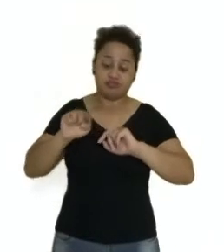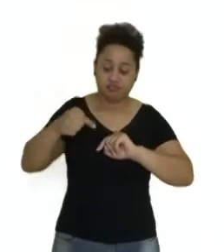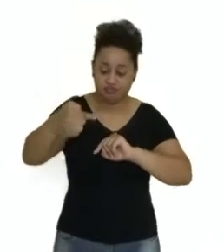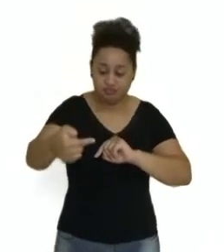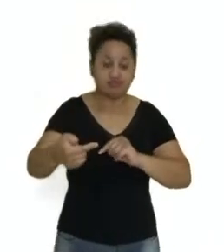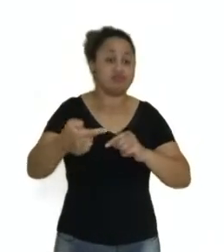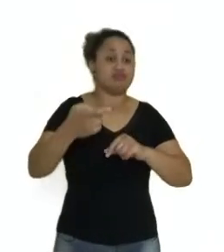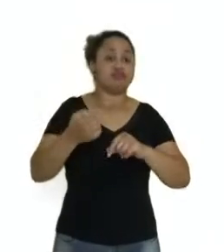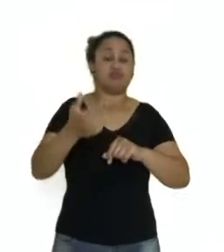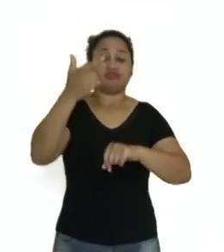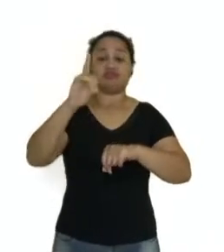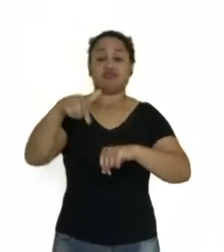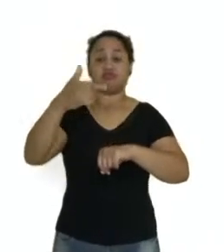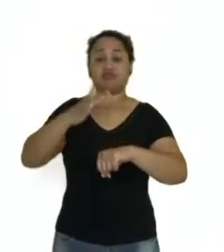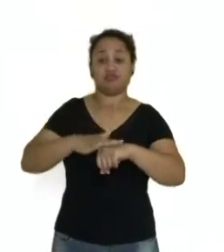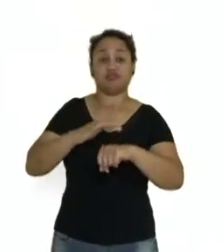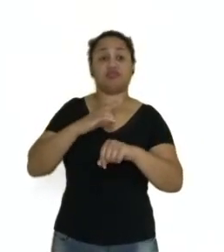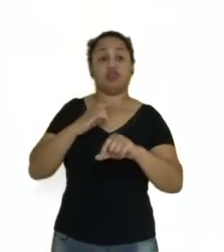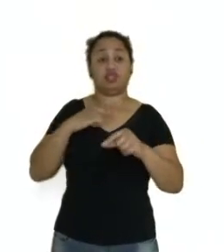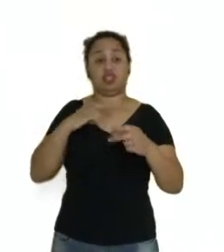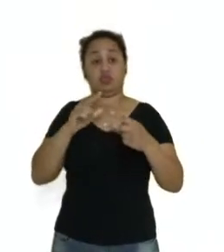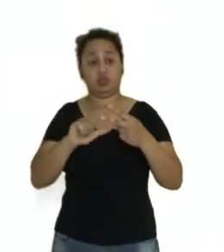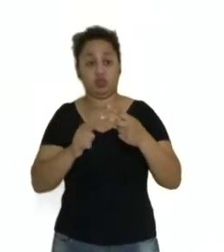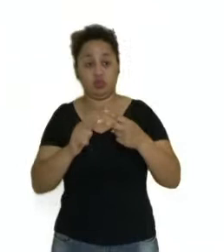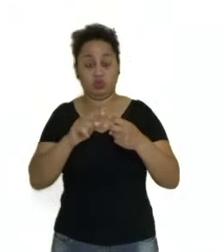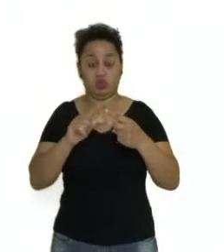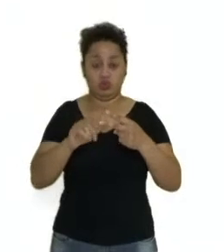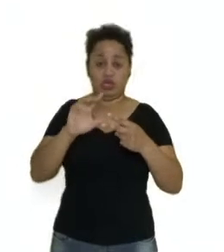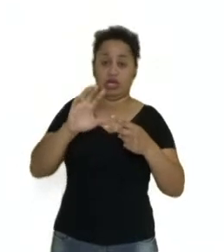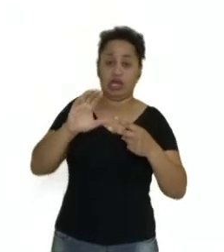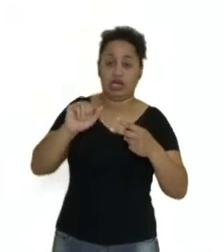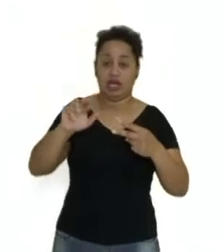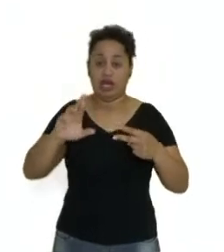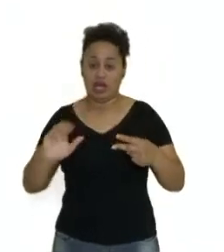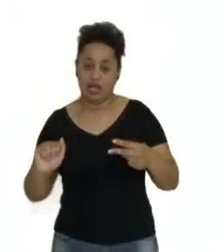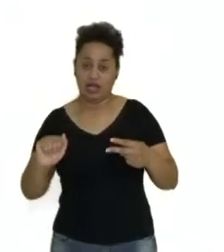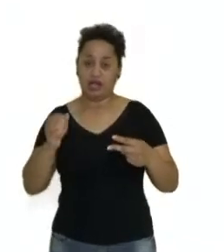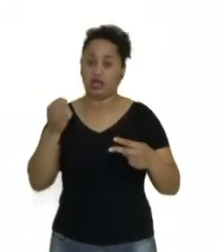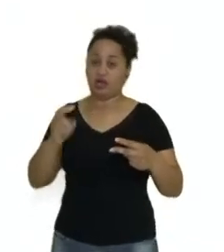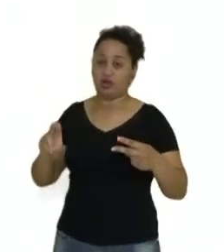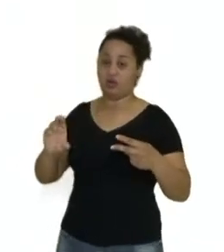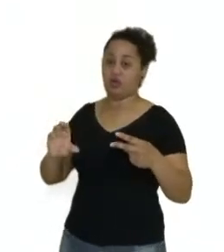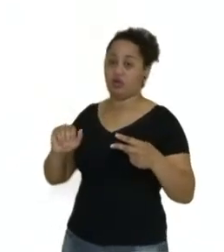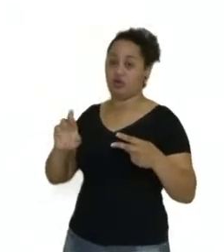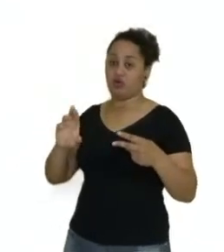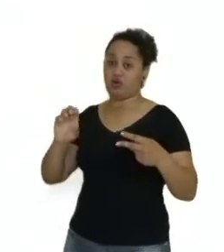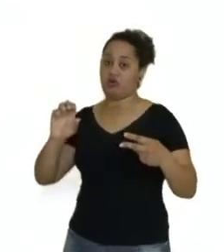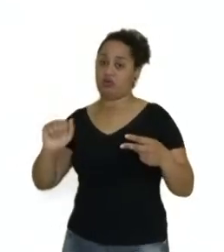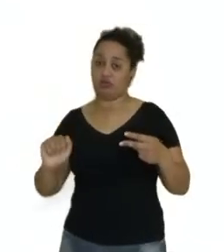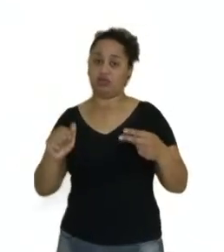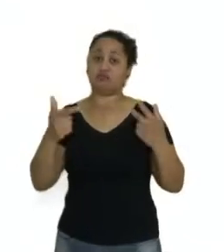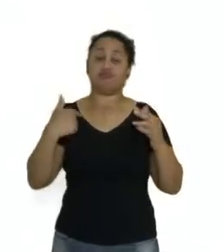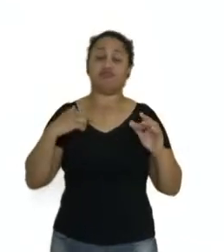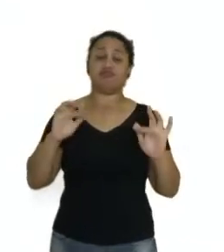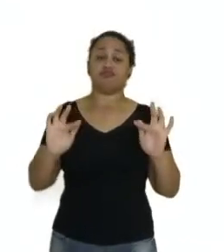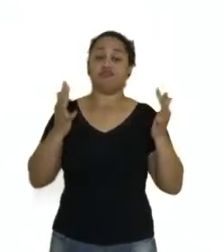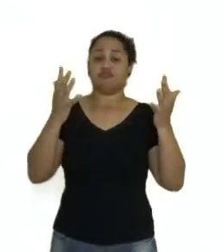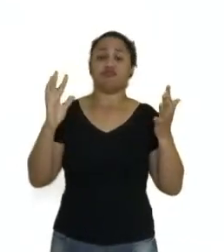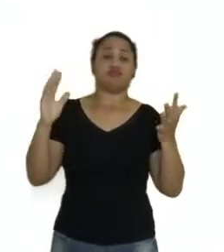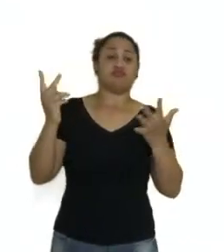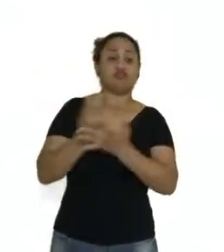lançamento, porque nós teríamos dois, né? Ou cara ou coroa. Então, nós chamamos de fenômeno aleatório